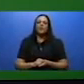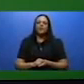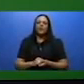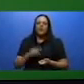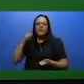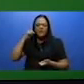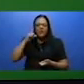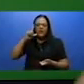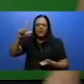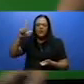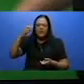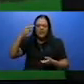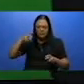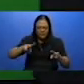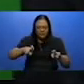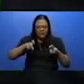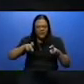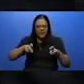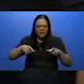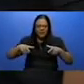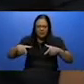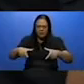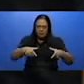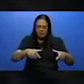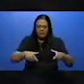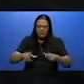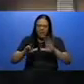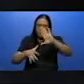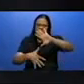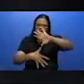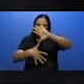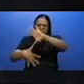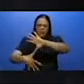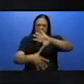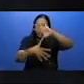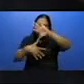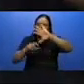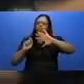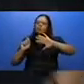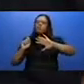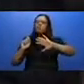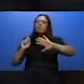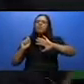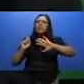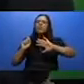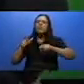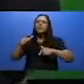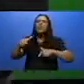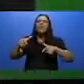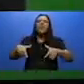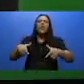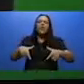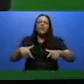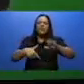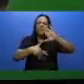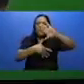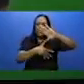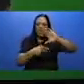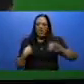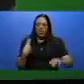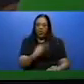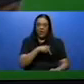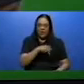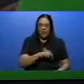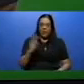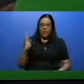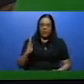consegue se localizar olhando no mapa? Se localizar, onde você está? Olha lá, a gente não está aqui no Brasil? Tá